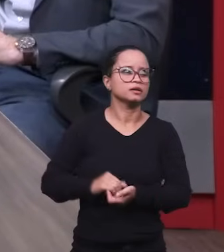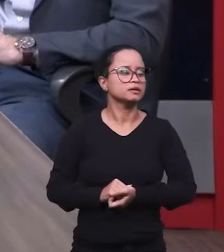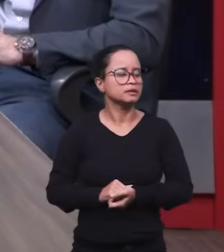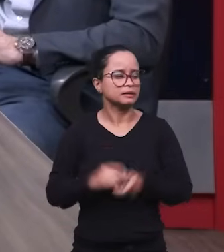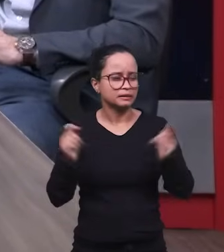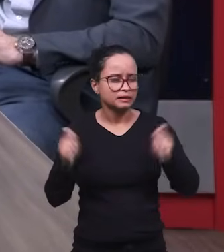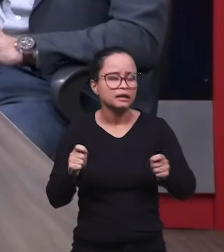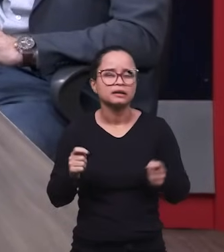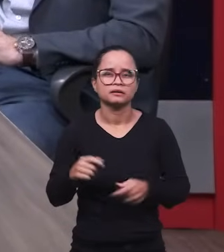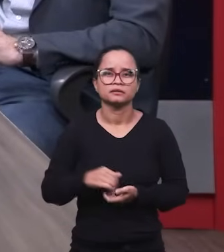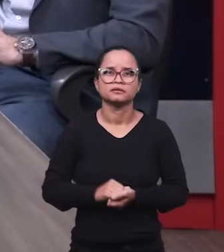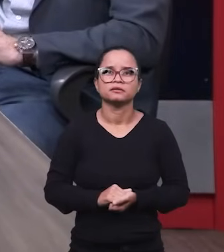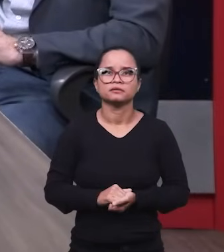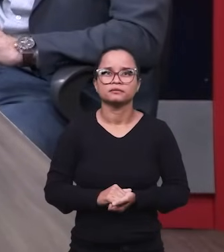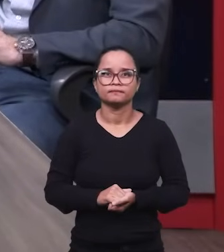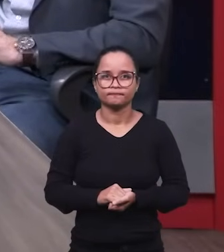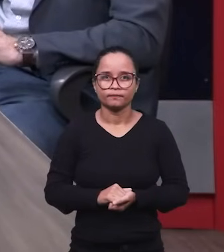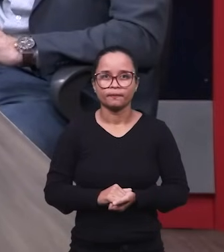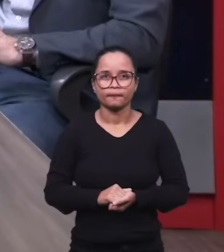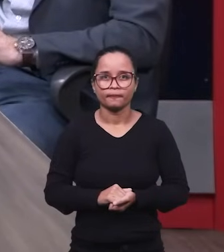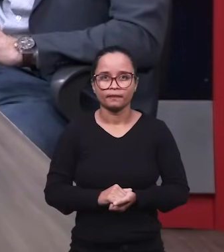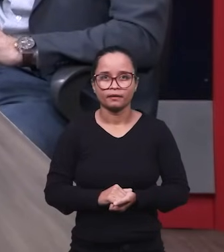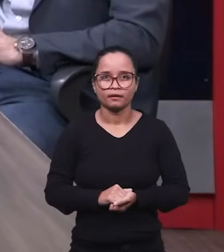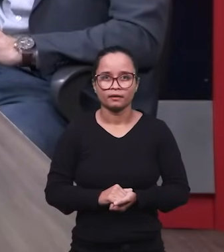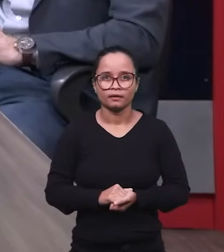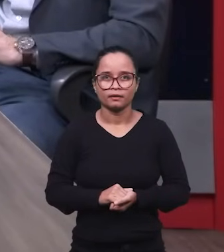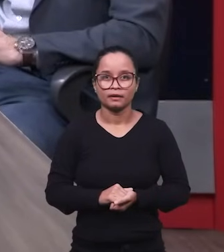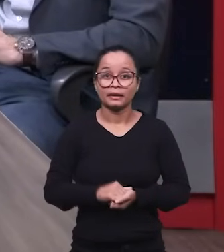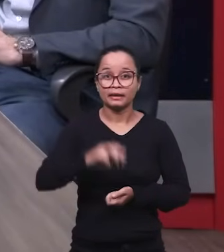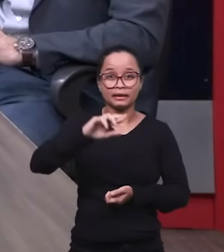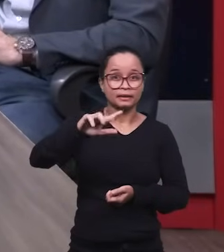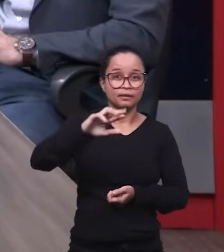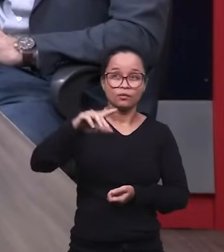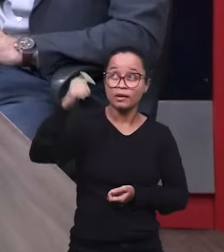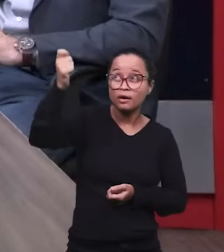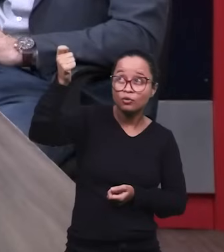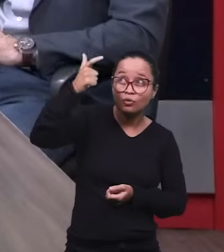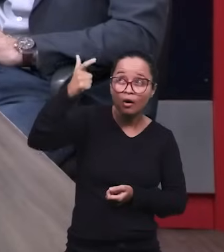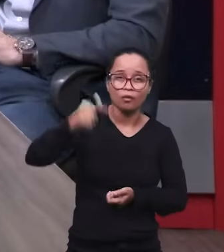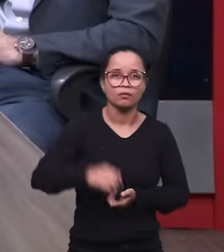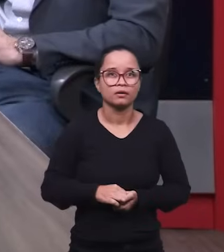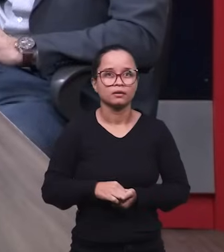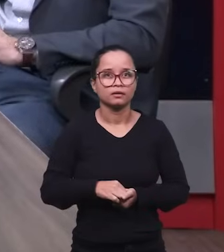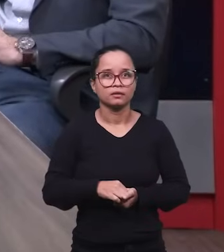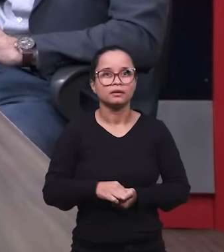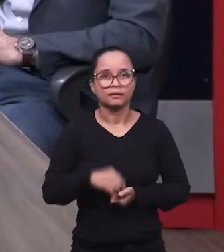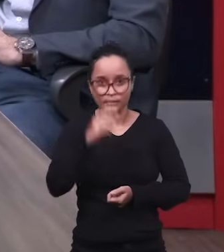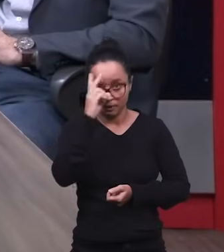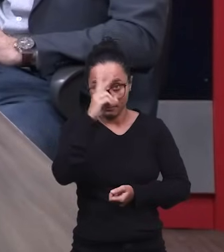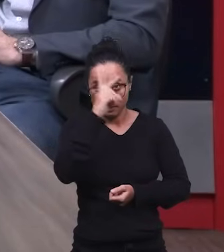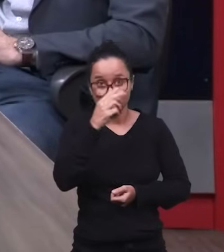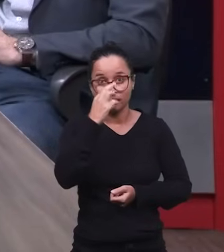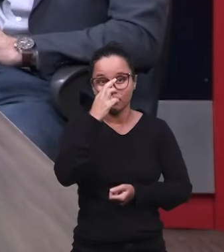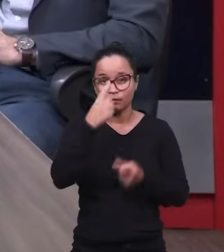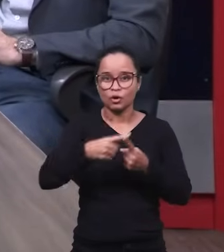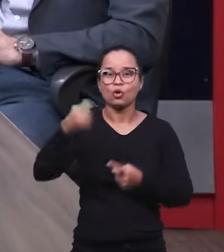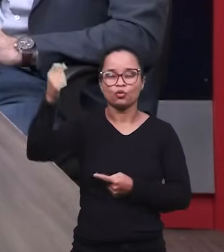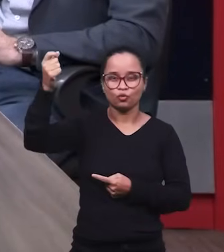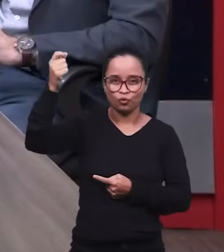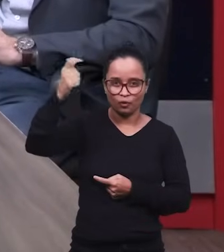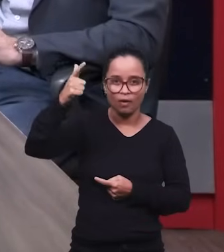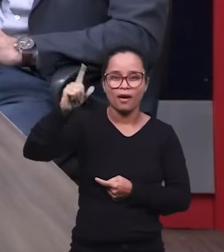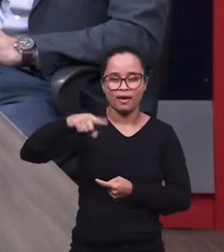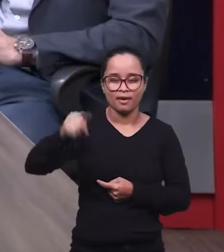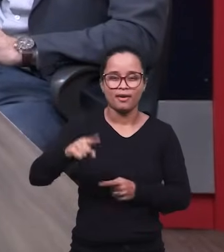Uhum. Porque o Sol está ali. Isso, que não fosse o Sol. Muito bem lembrado, porque o Sol é uma estrela,